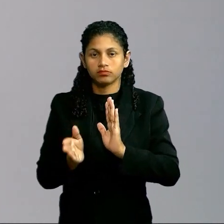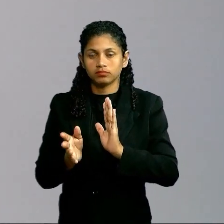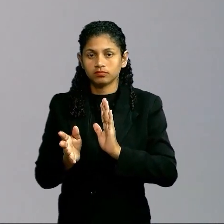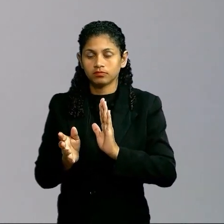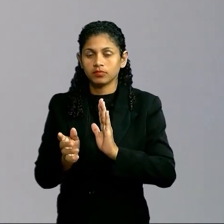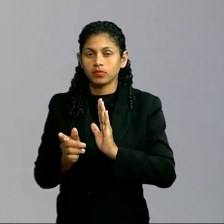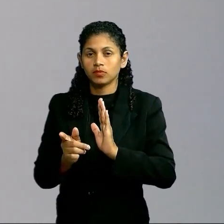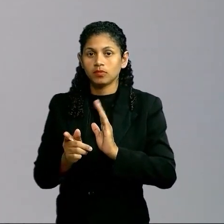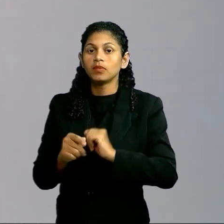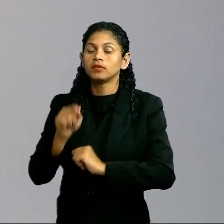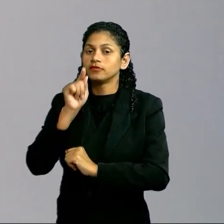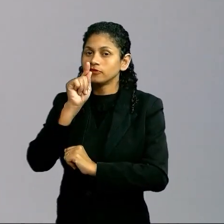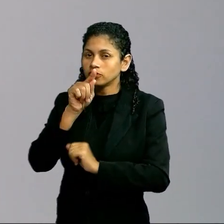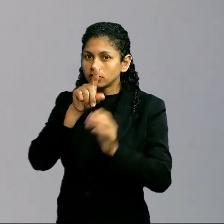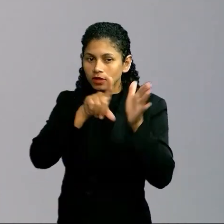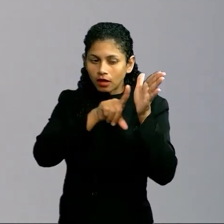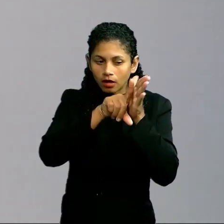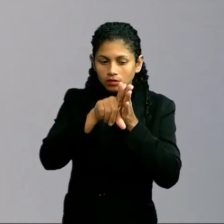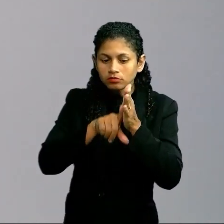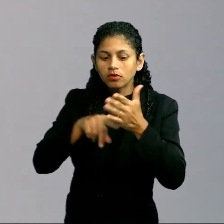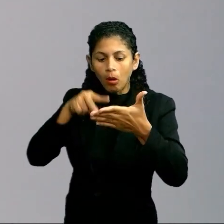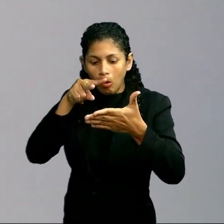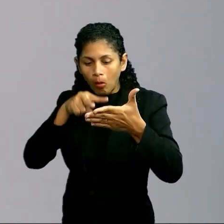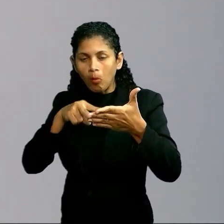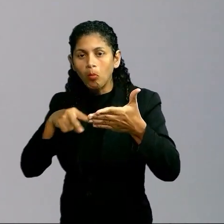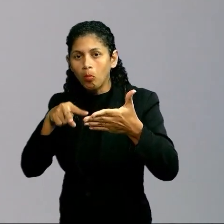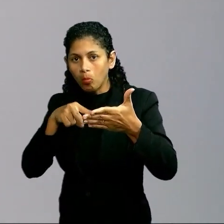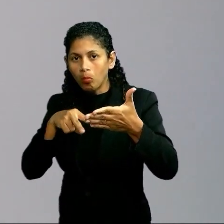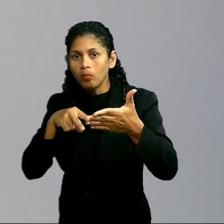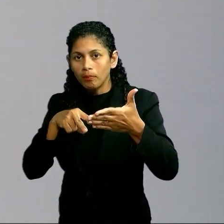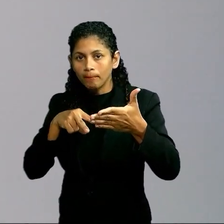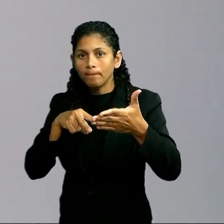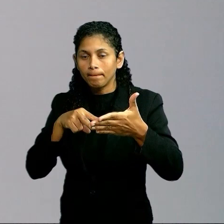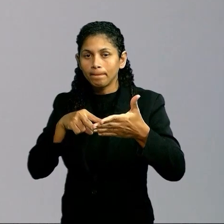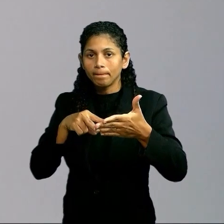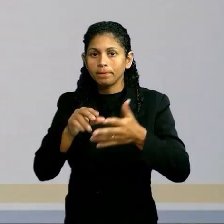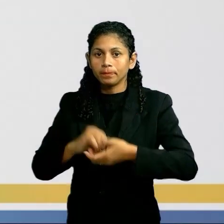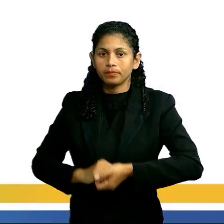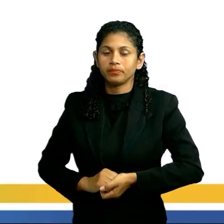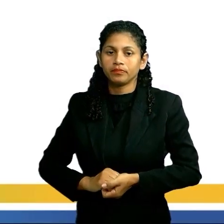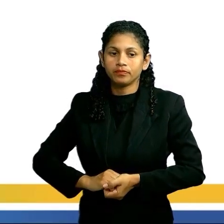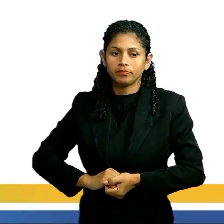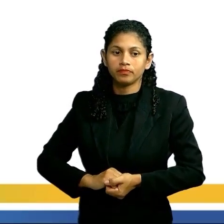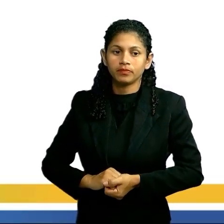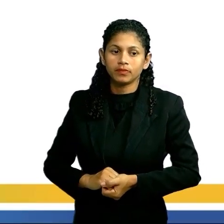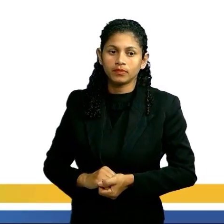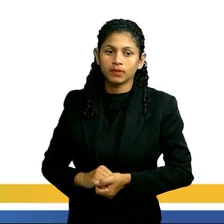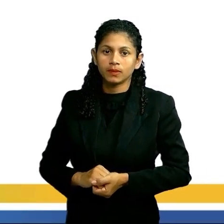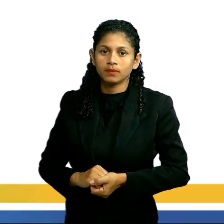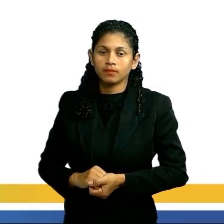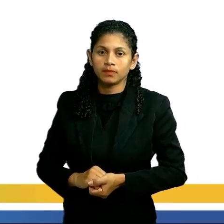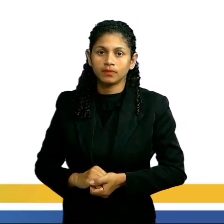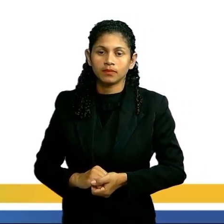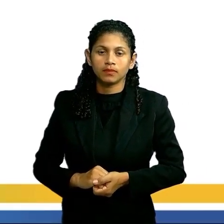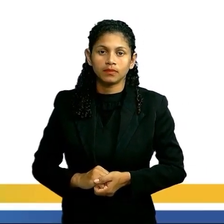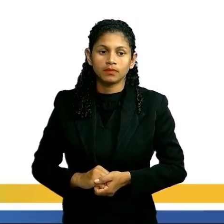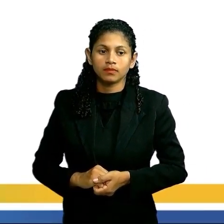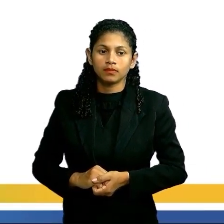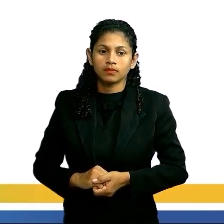a consulta, certo? Tabela foi feita para se consultar, não é para decorar. Então vamos